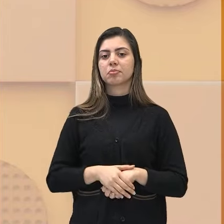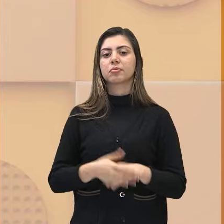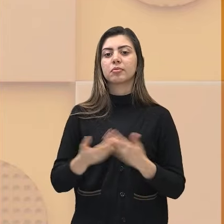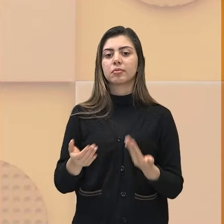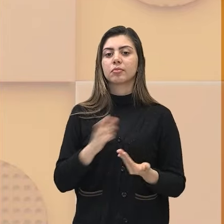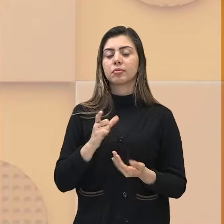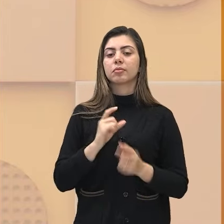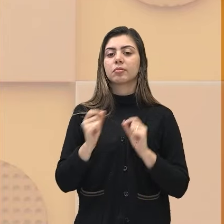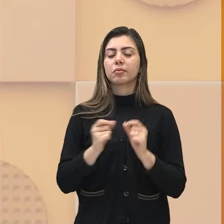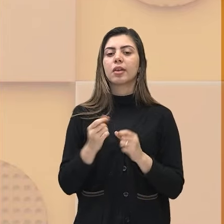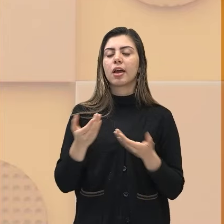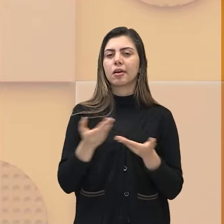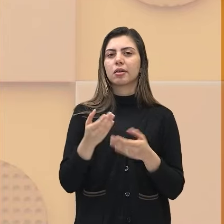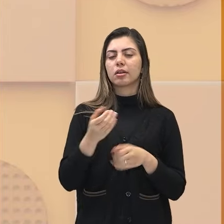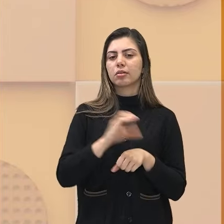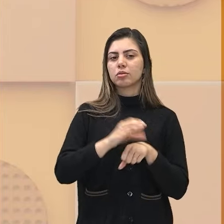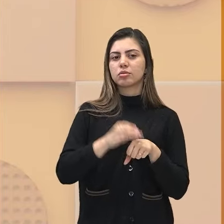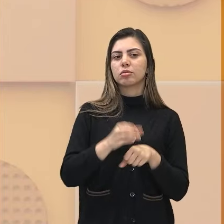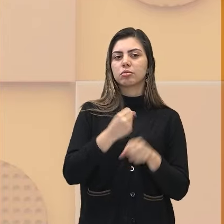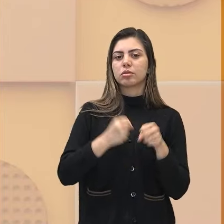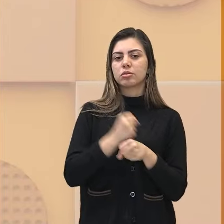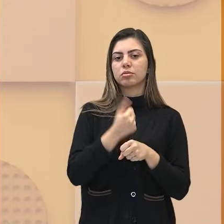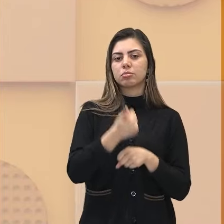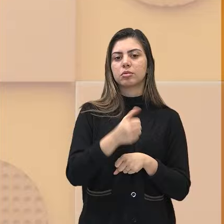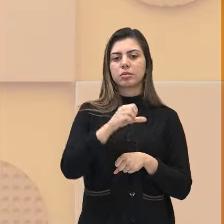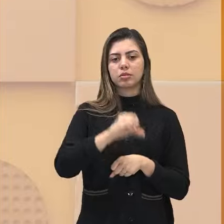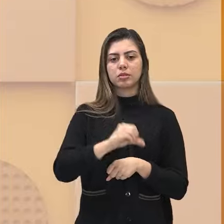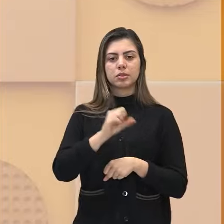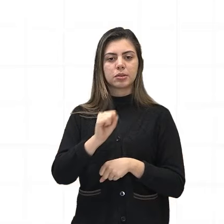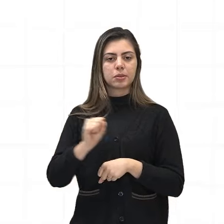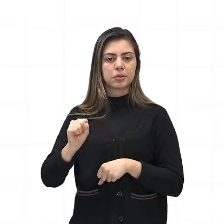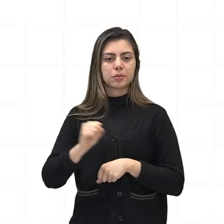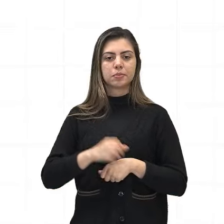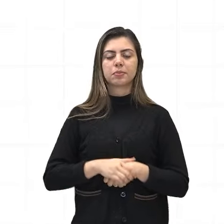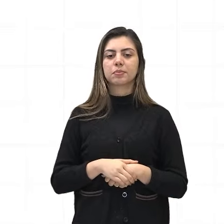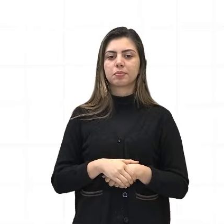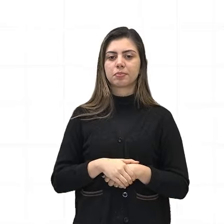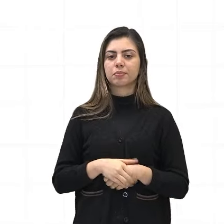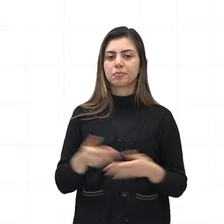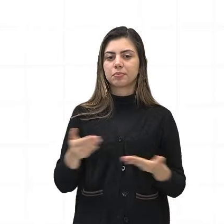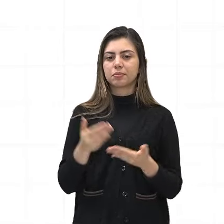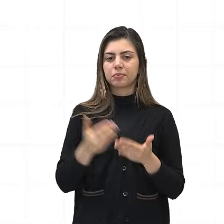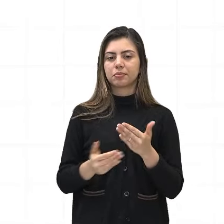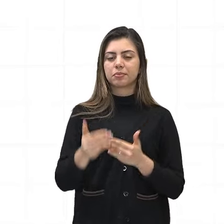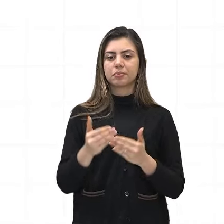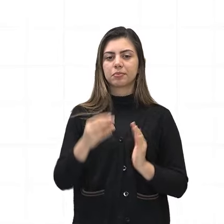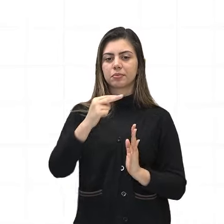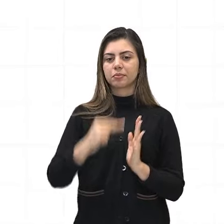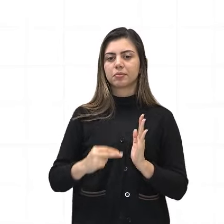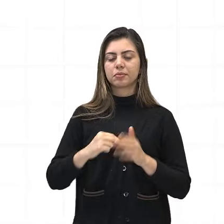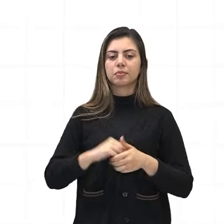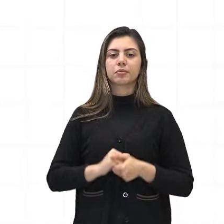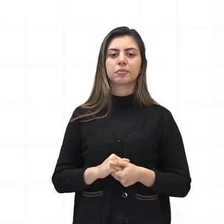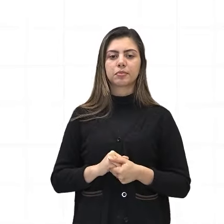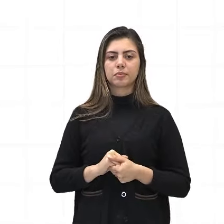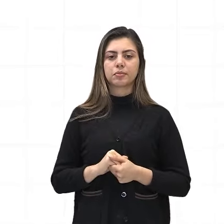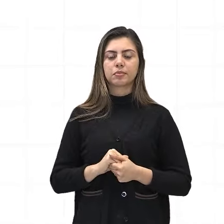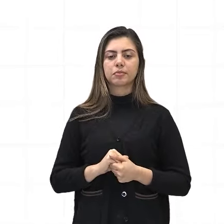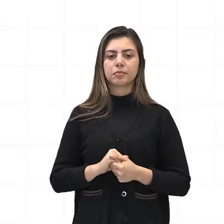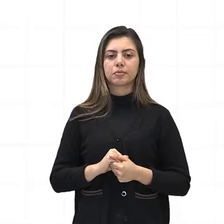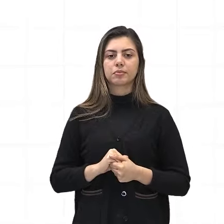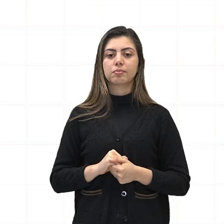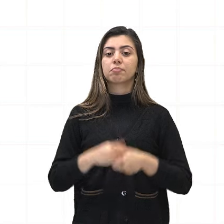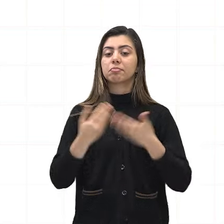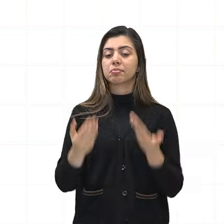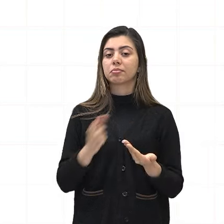é de 1988, se não me falha a memória. Vamos lá, para finalizar aqui o nosso texto.